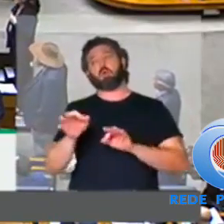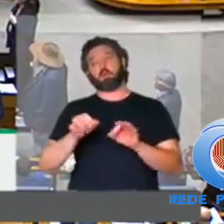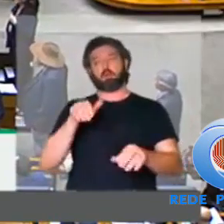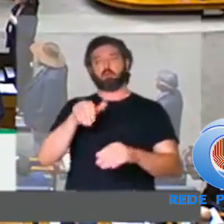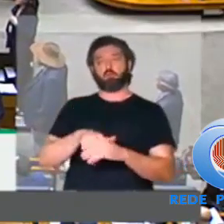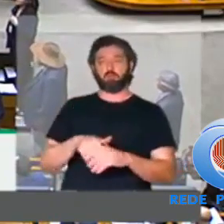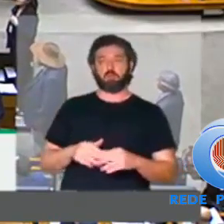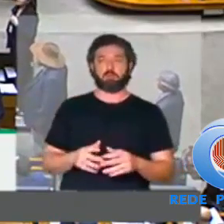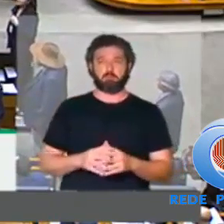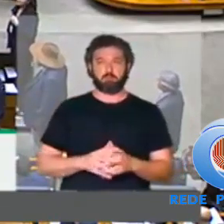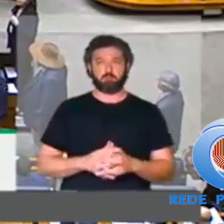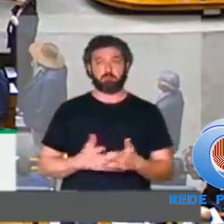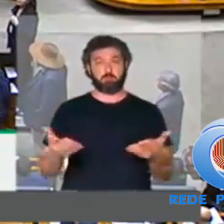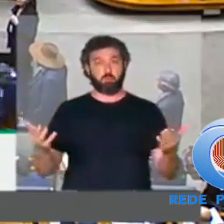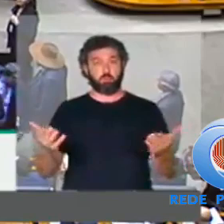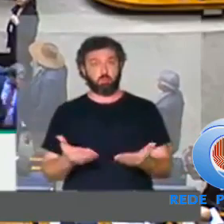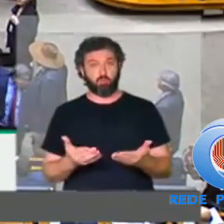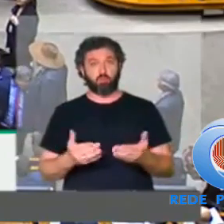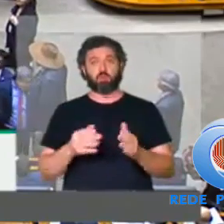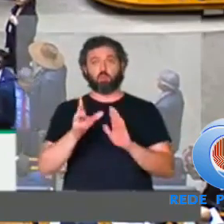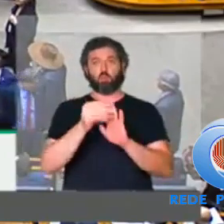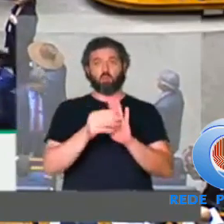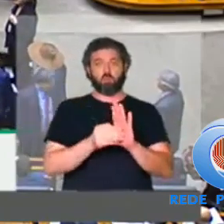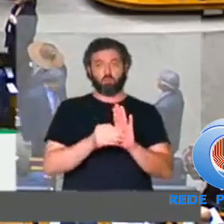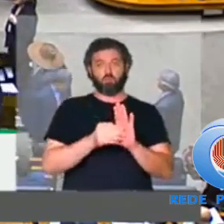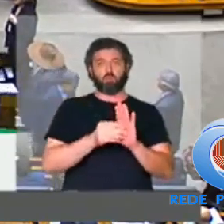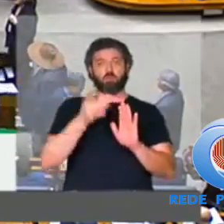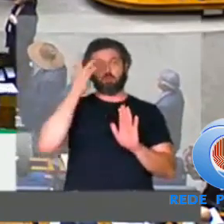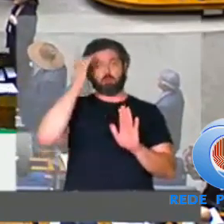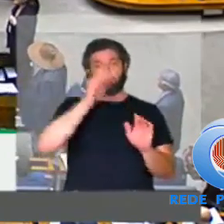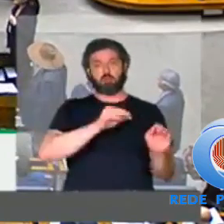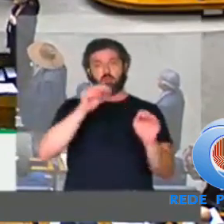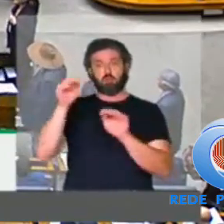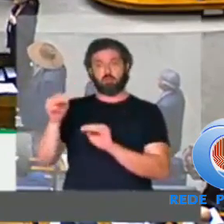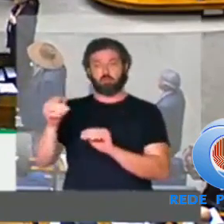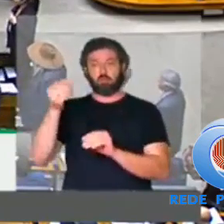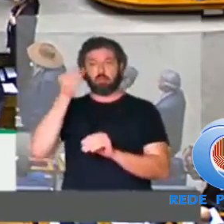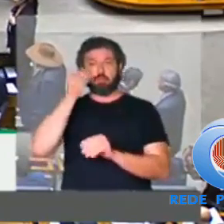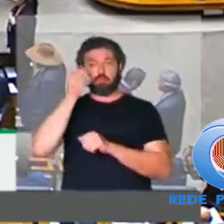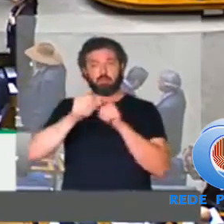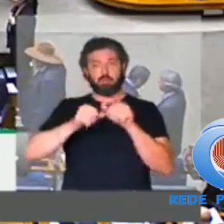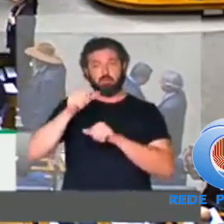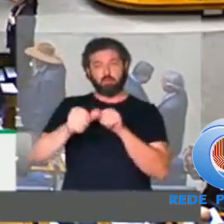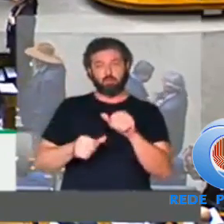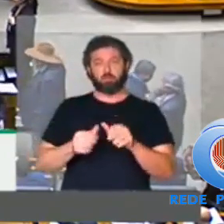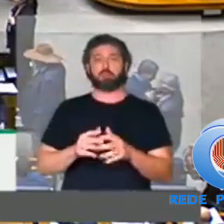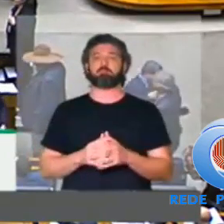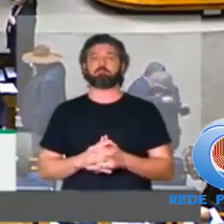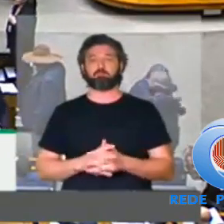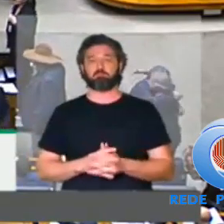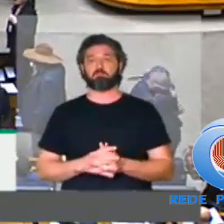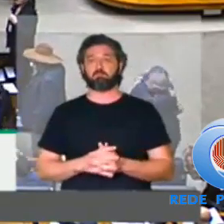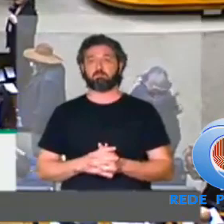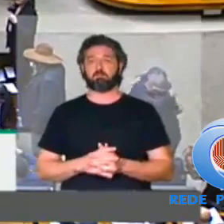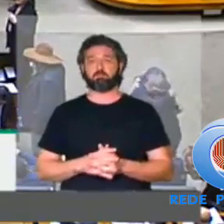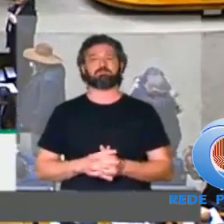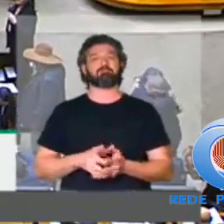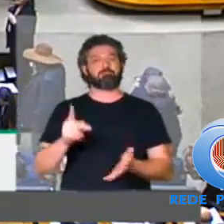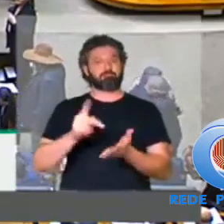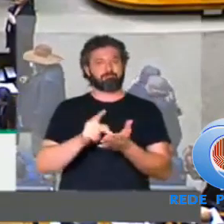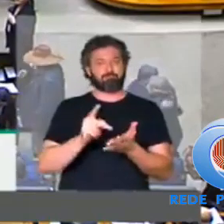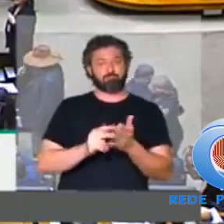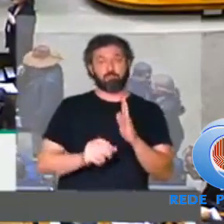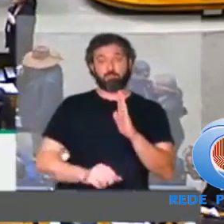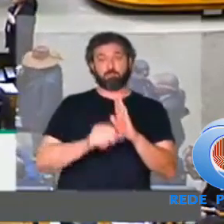na votação. Então hoje fica o mérito e depois os destaques, as tentativas de modificações para amanhã. Exato,